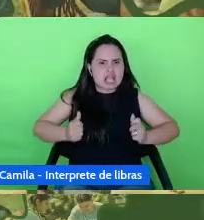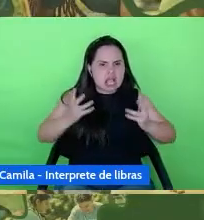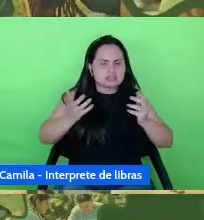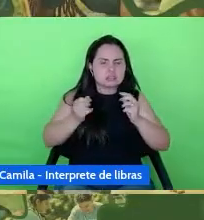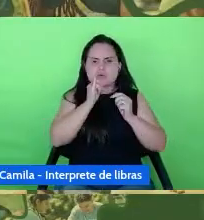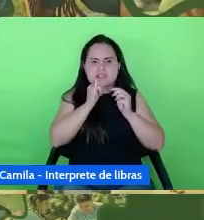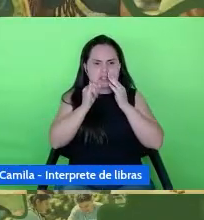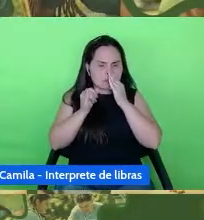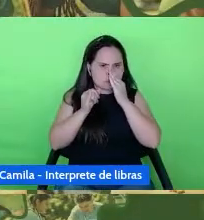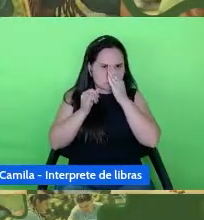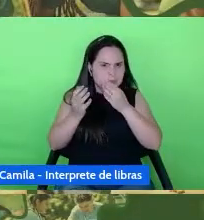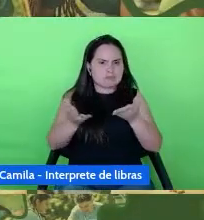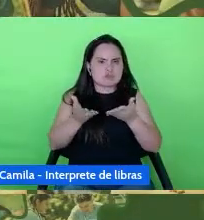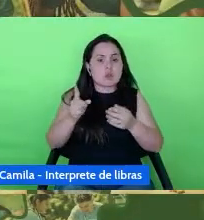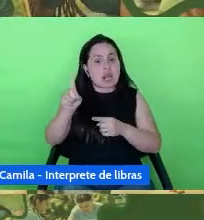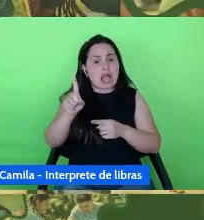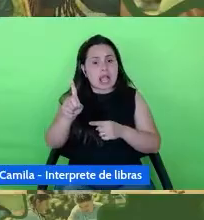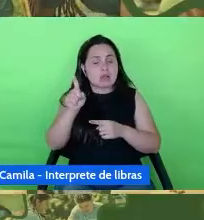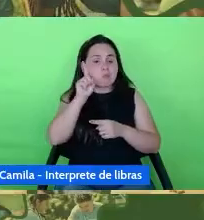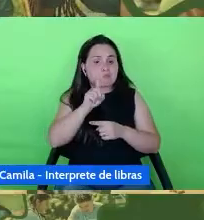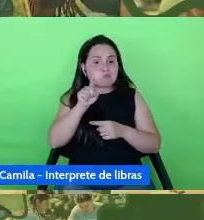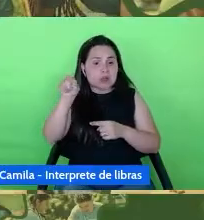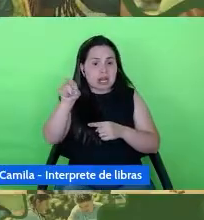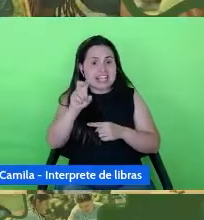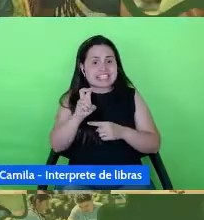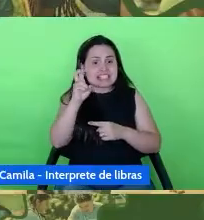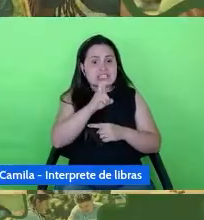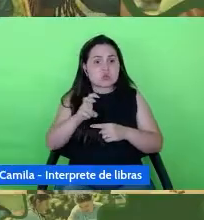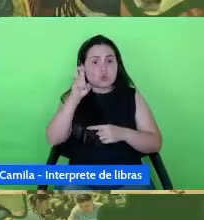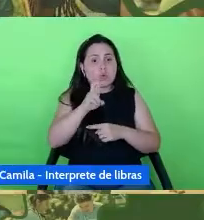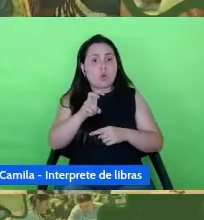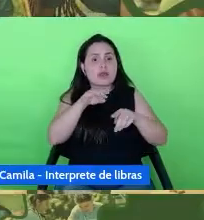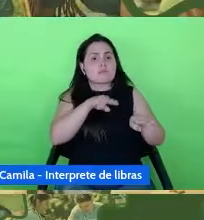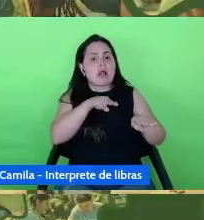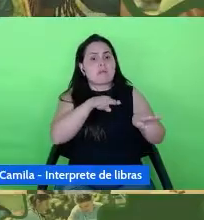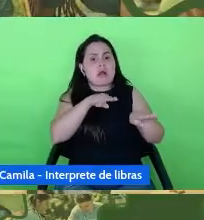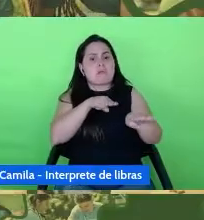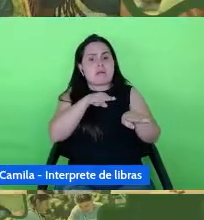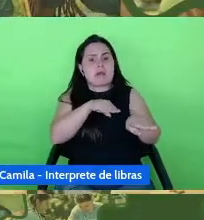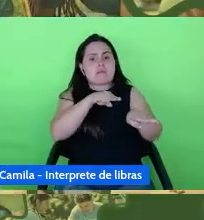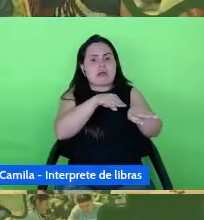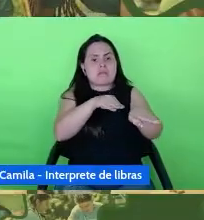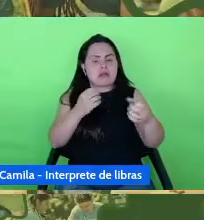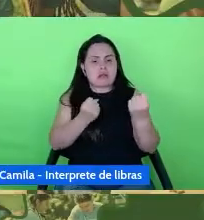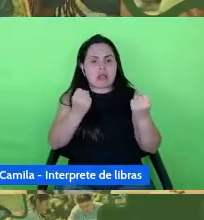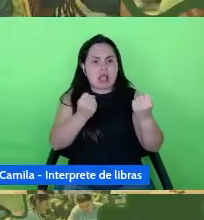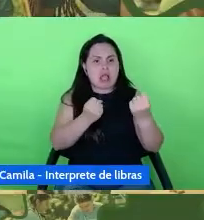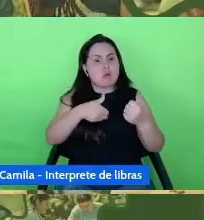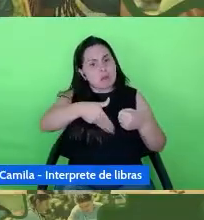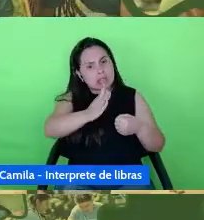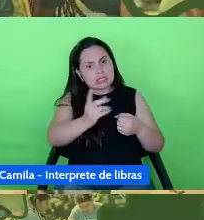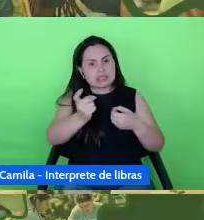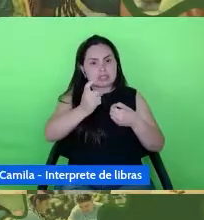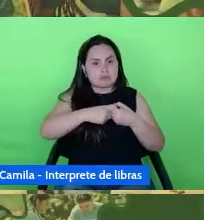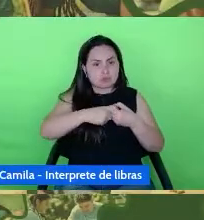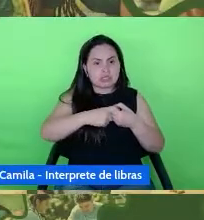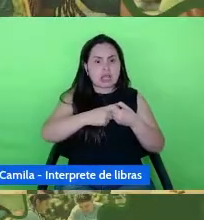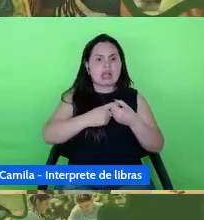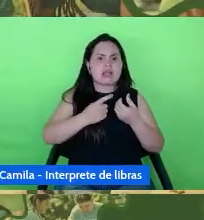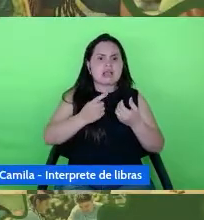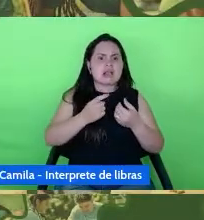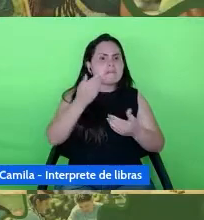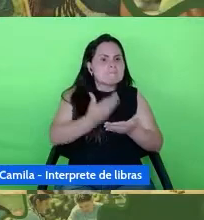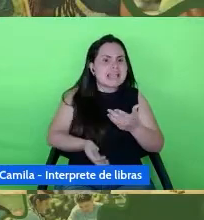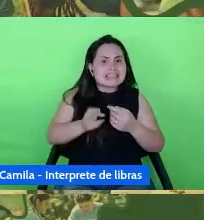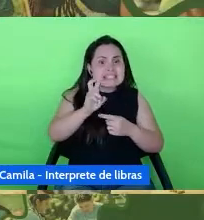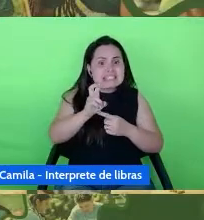exemplo, hoje em Los Angeles, são mais 5 horas presos no trânsito, tá? Para ir trabalhar, voltar para casa. É perder 5